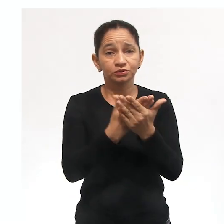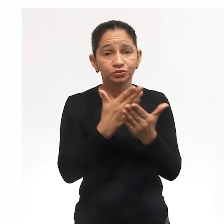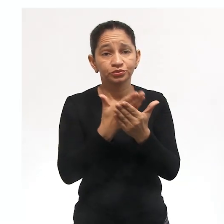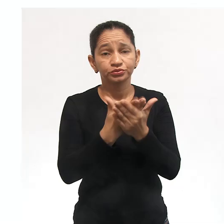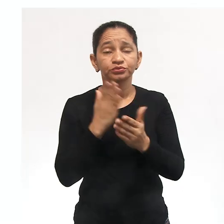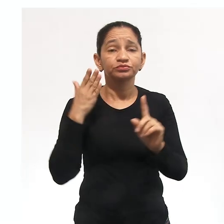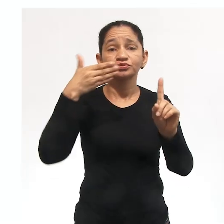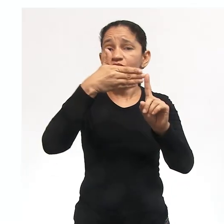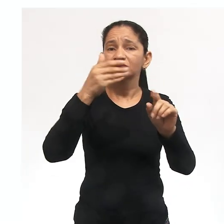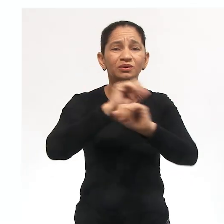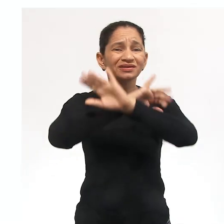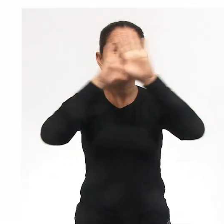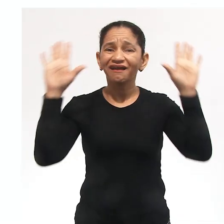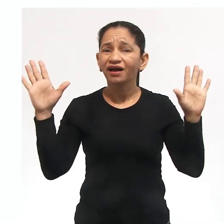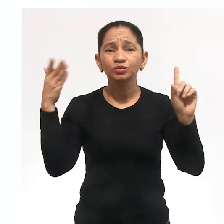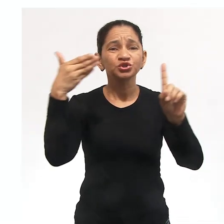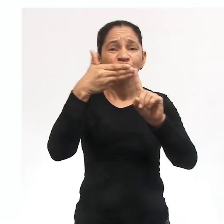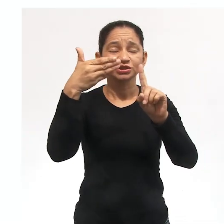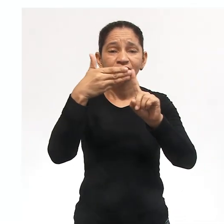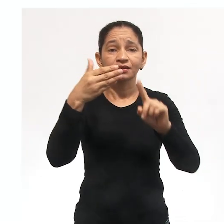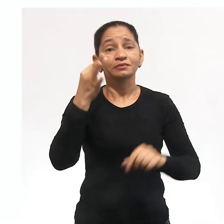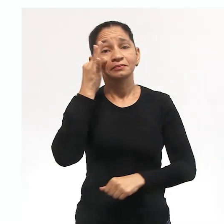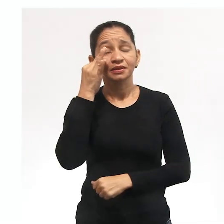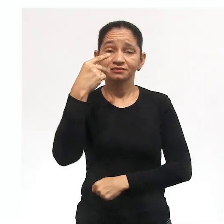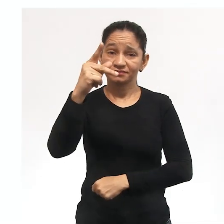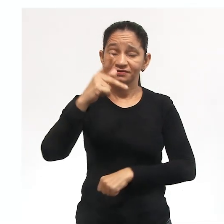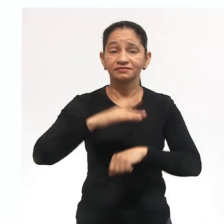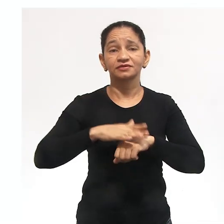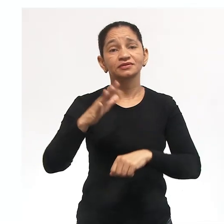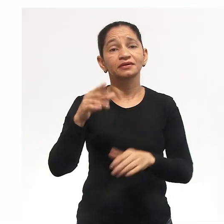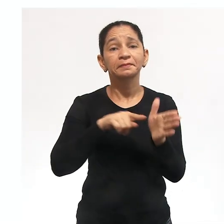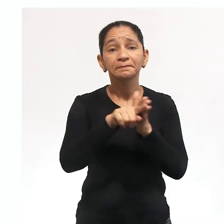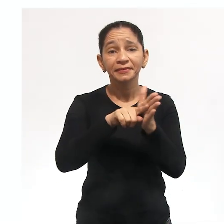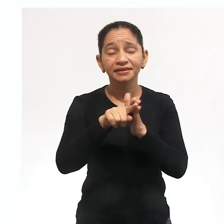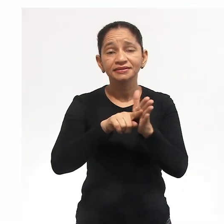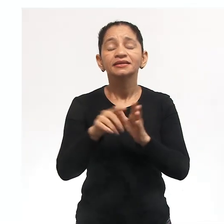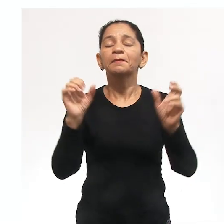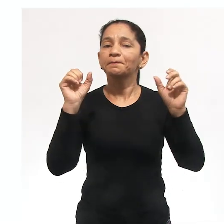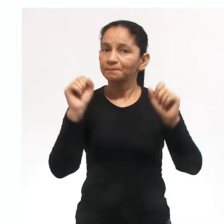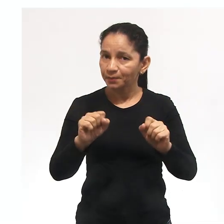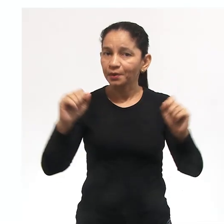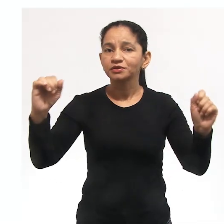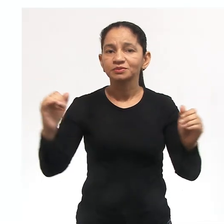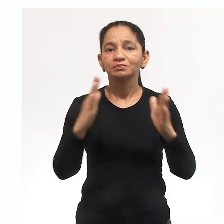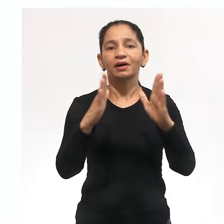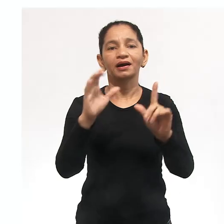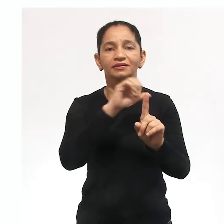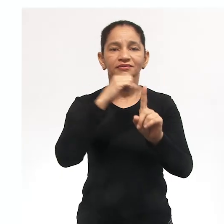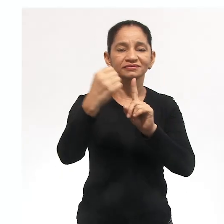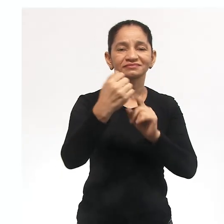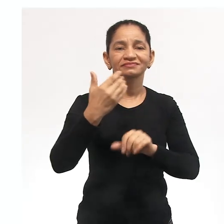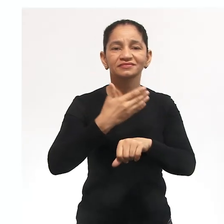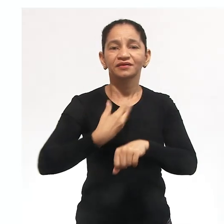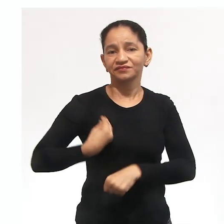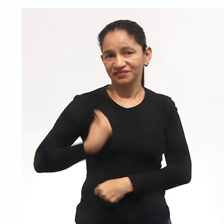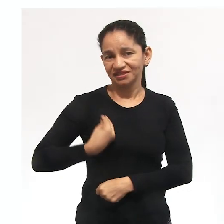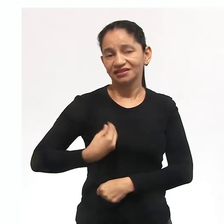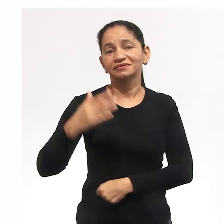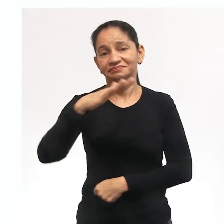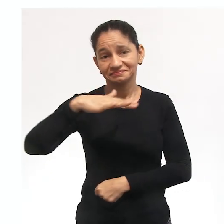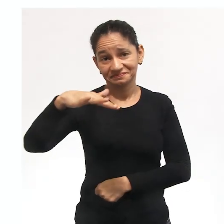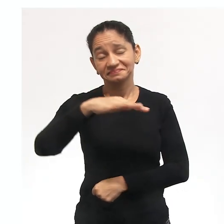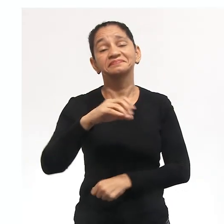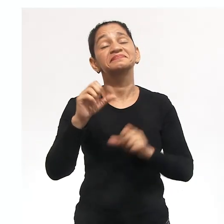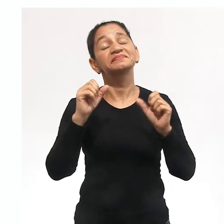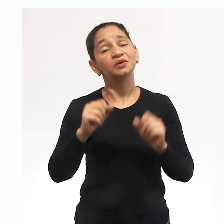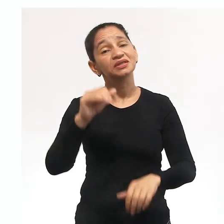bolsa de estudo, enfim. Isso é um exemplo claro de como a pesquisa científica pode afetar a prática